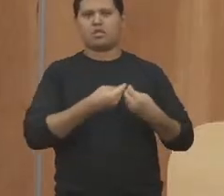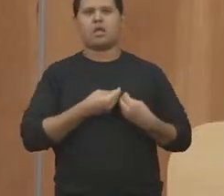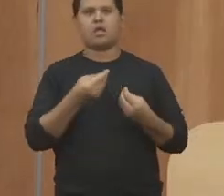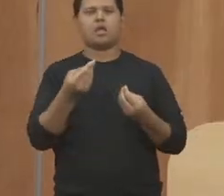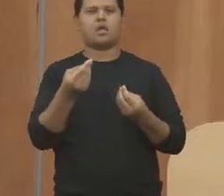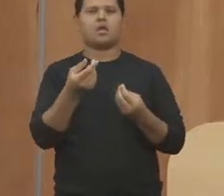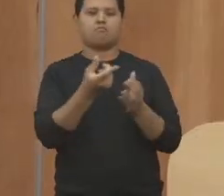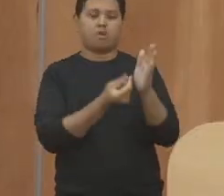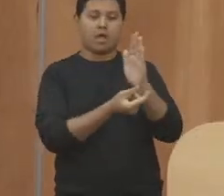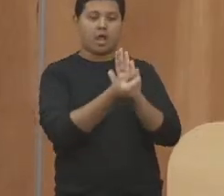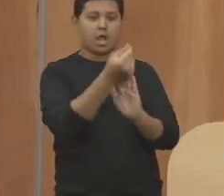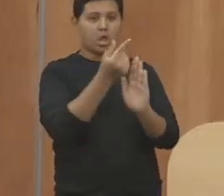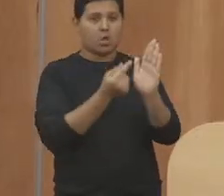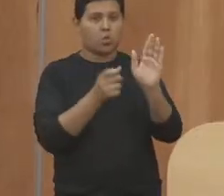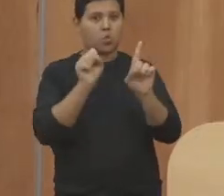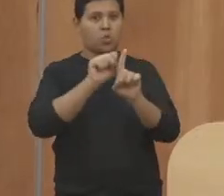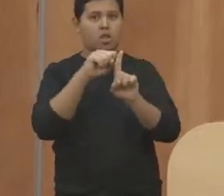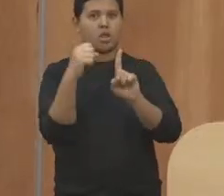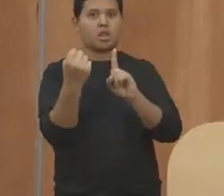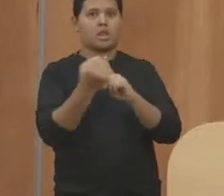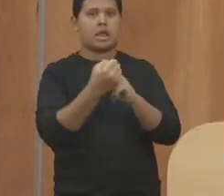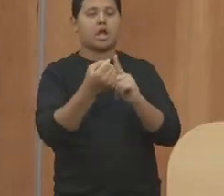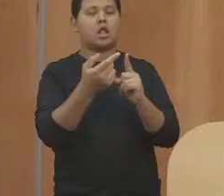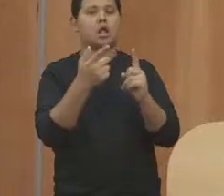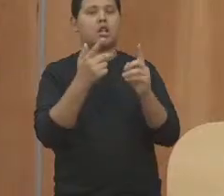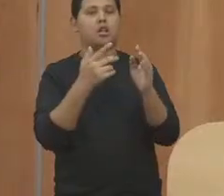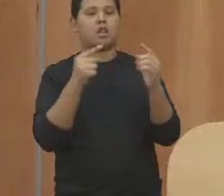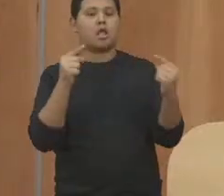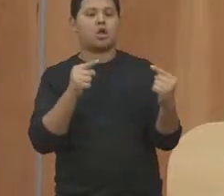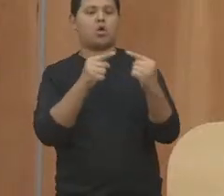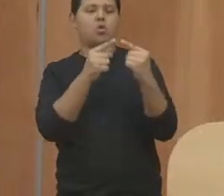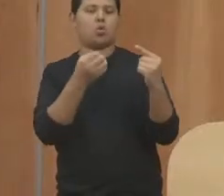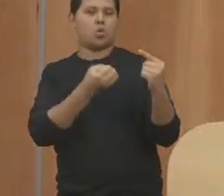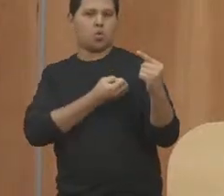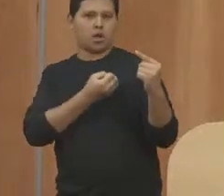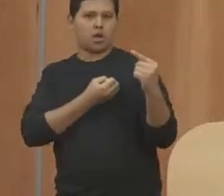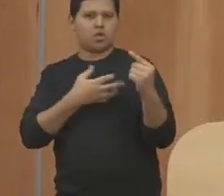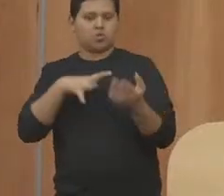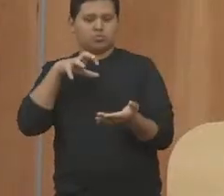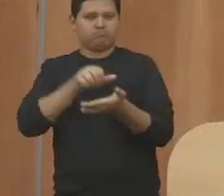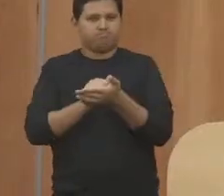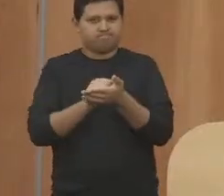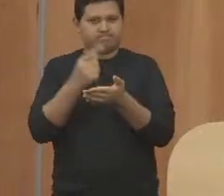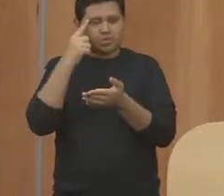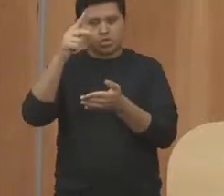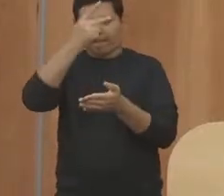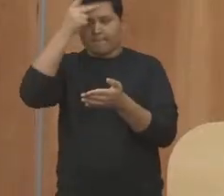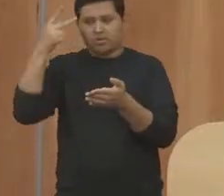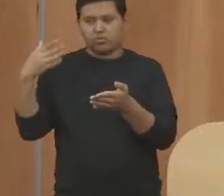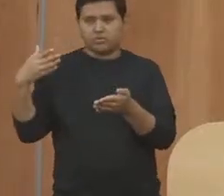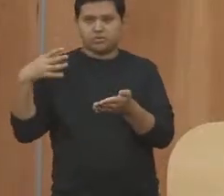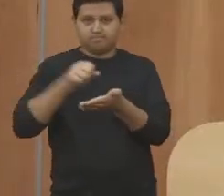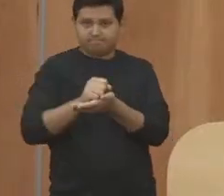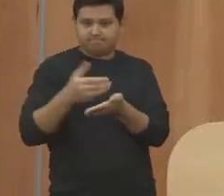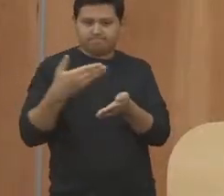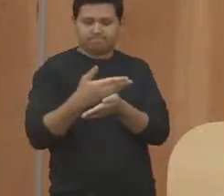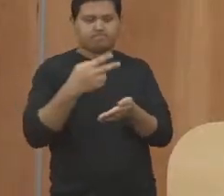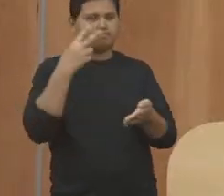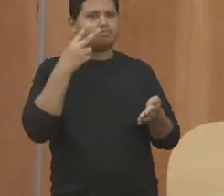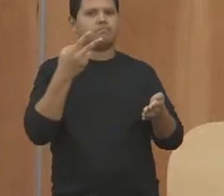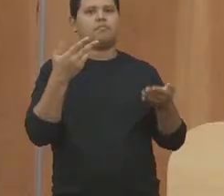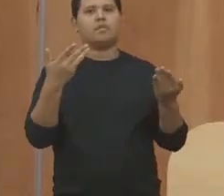social de acordo com a quantidade de pessoas que estão cadastradas no cadastro único. Também é algo que, em termos